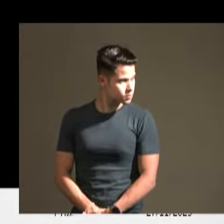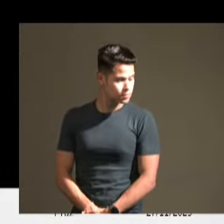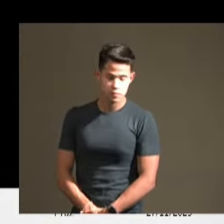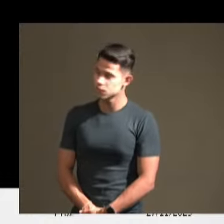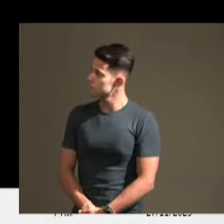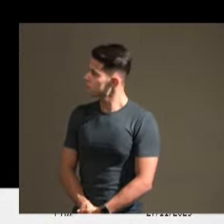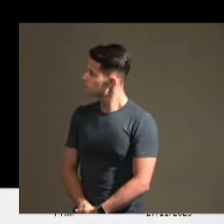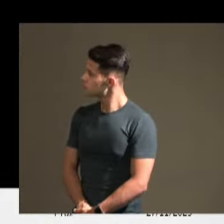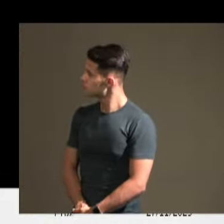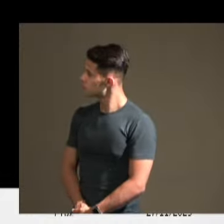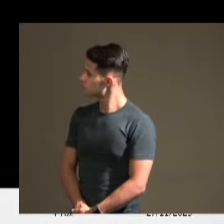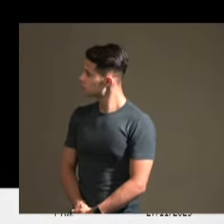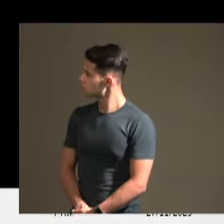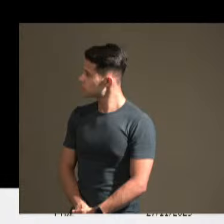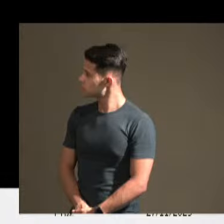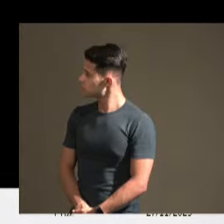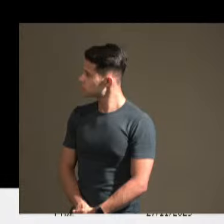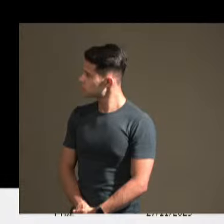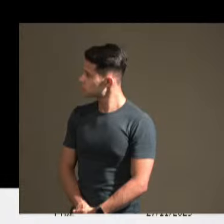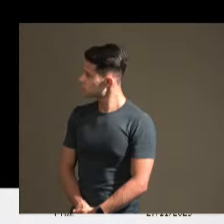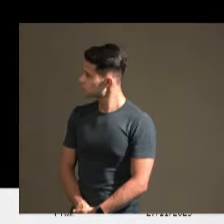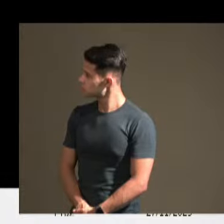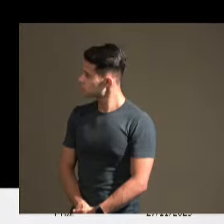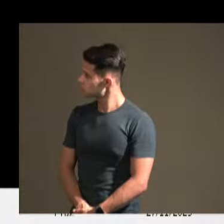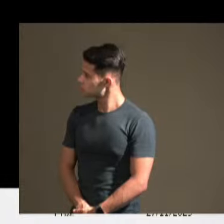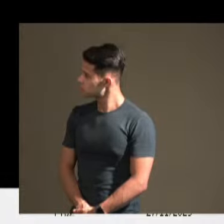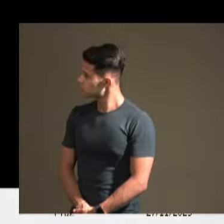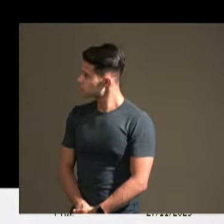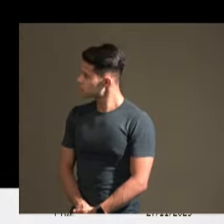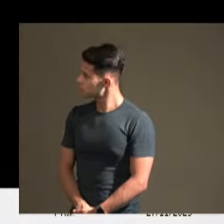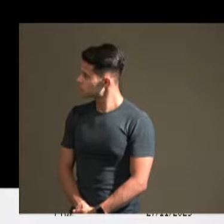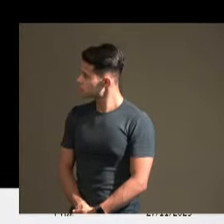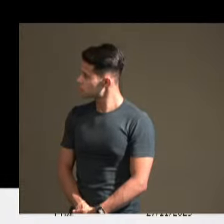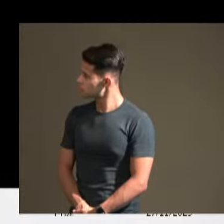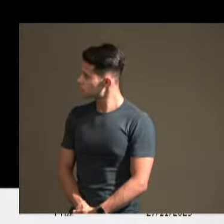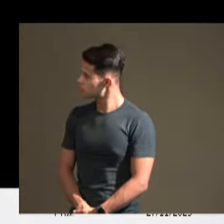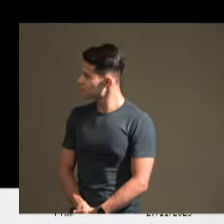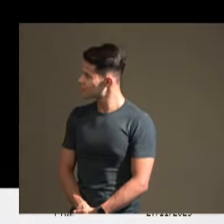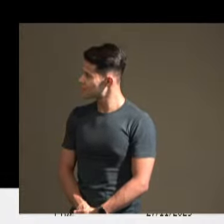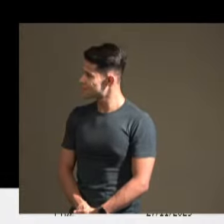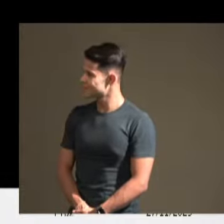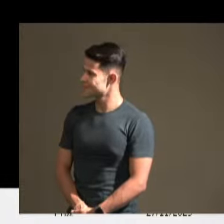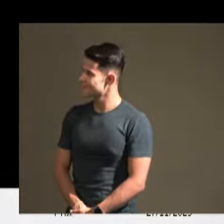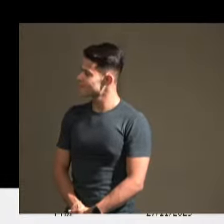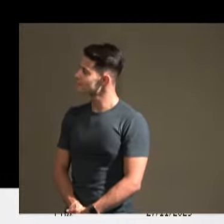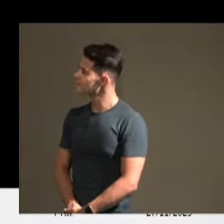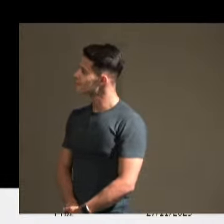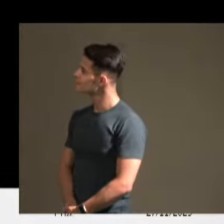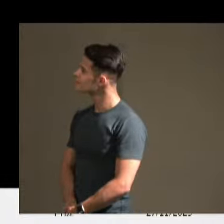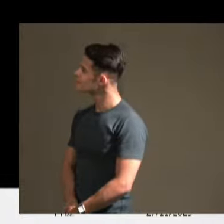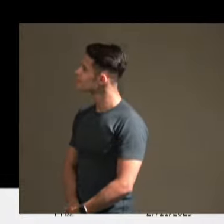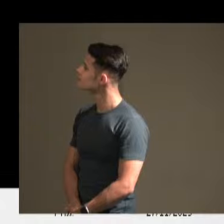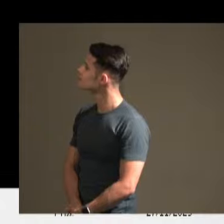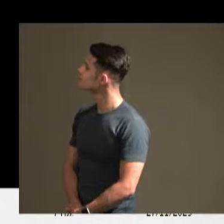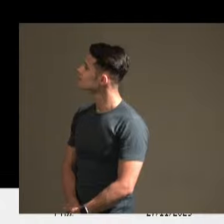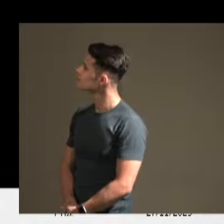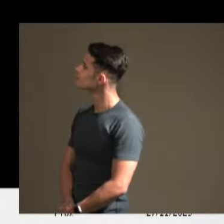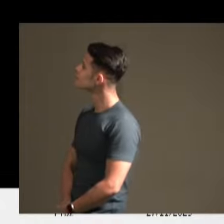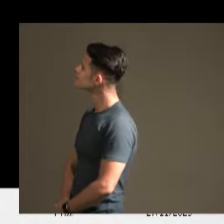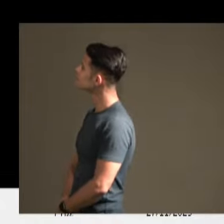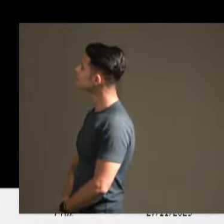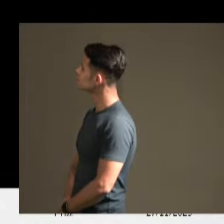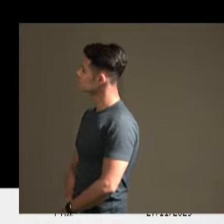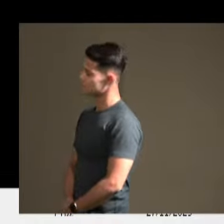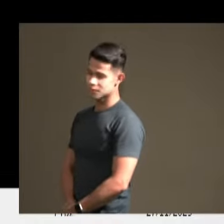síndrome de Down sorri na sala de aula. Ela usa um laço amarelo e azul na camiseta. Investimentos em estruturas acessíveis, educação